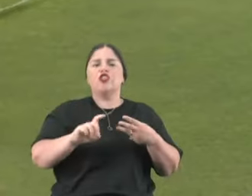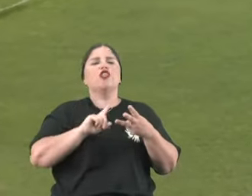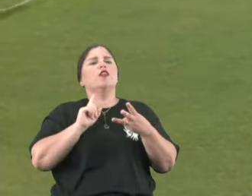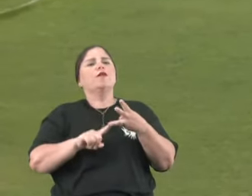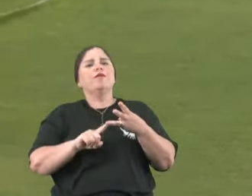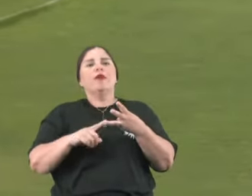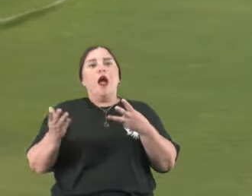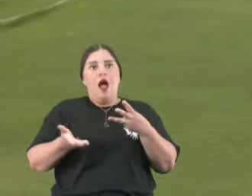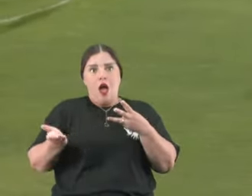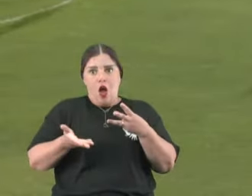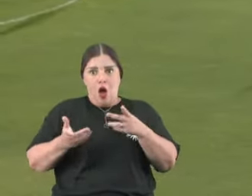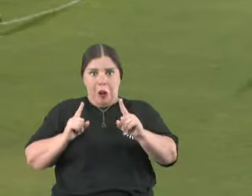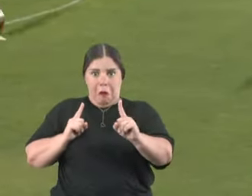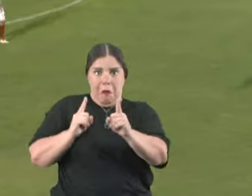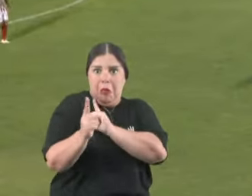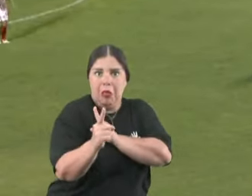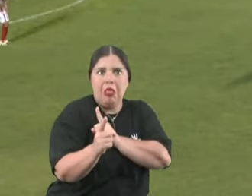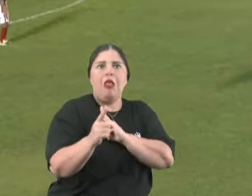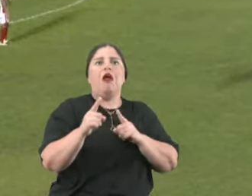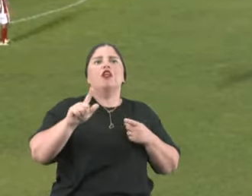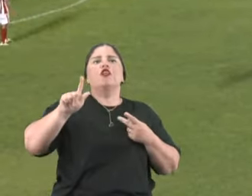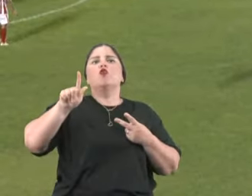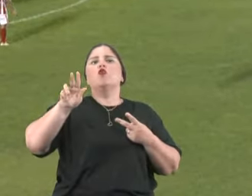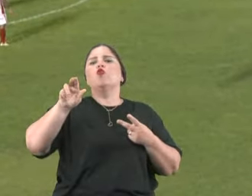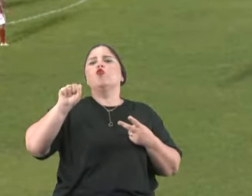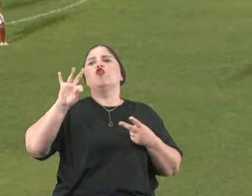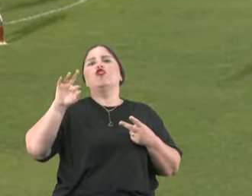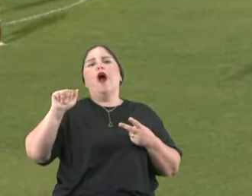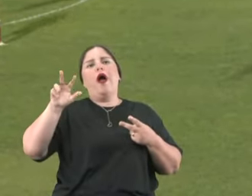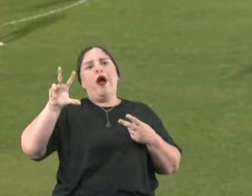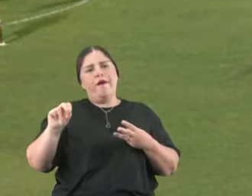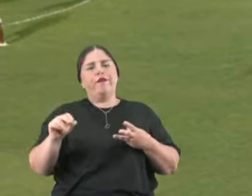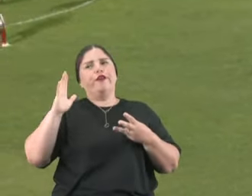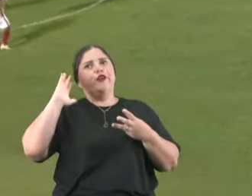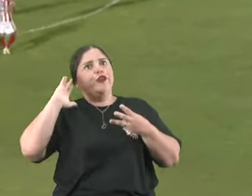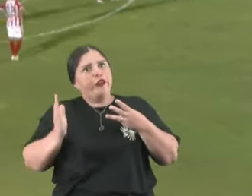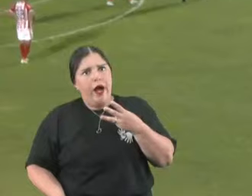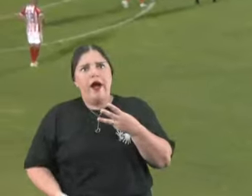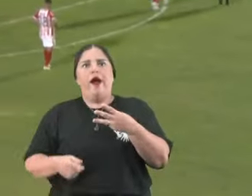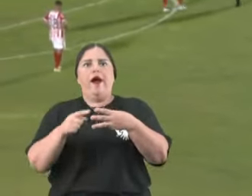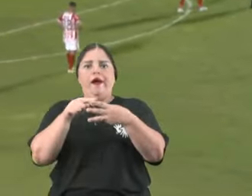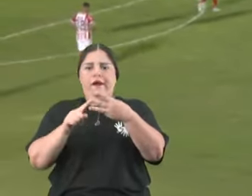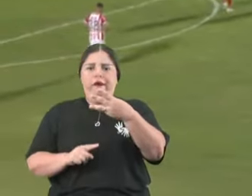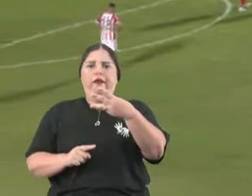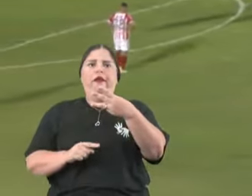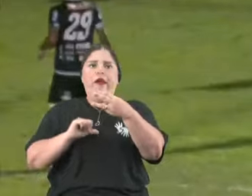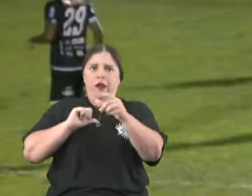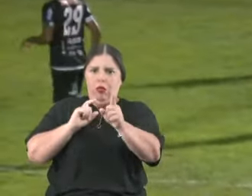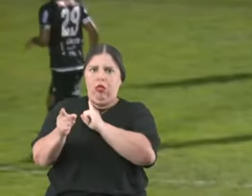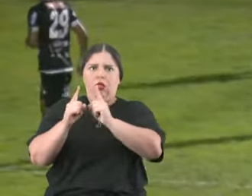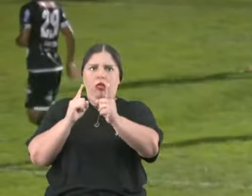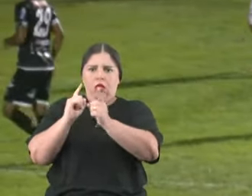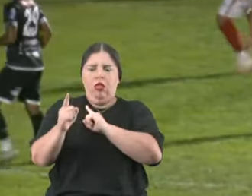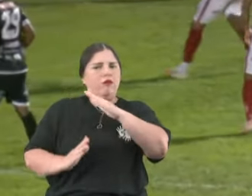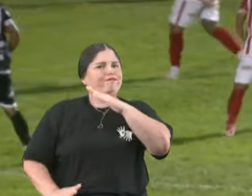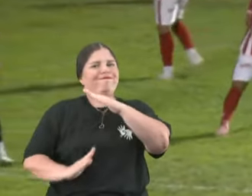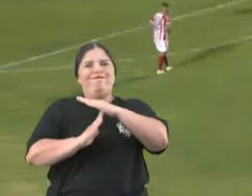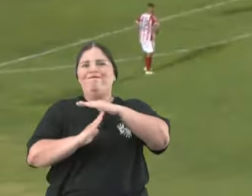com 22 minutos de jogo, o CRB já faz as 5 alterações que tem à disposição.